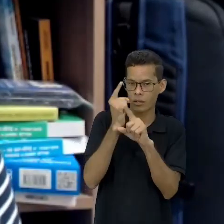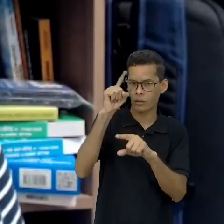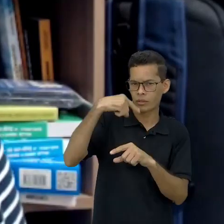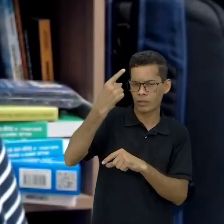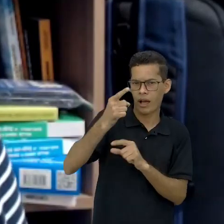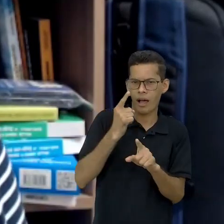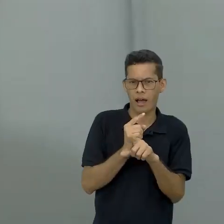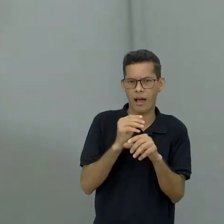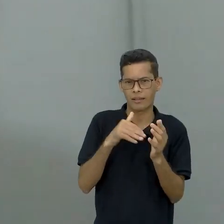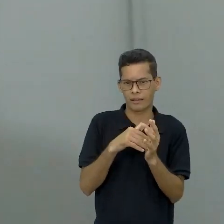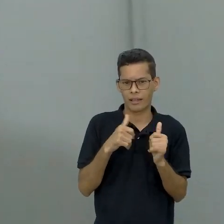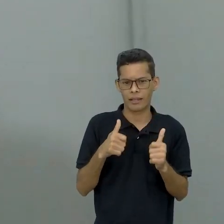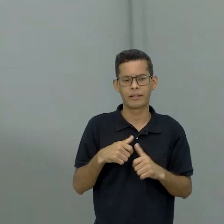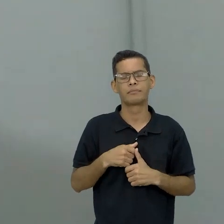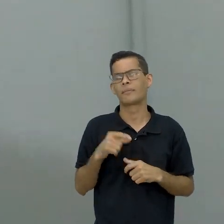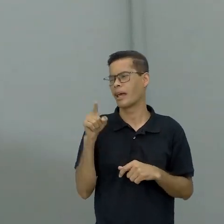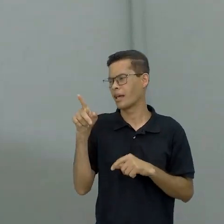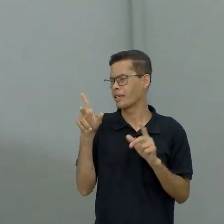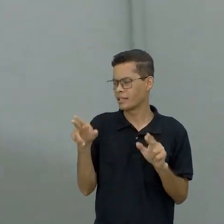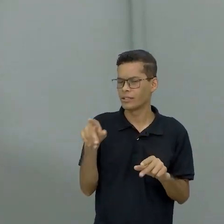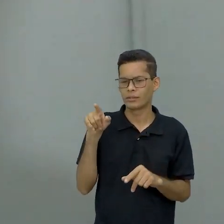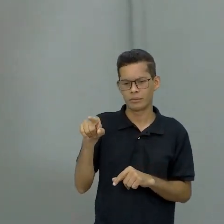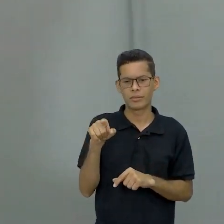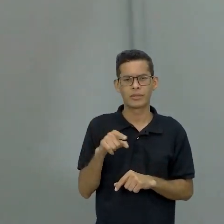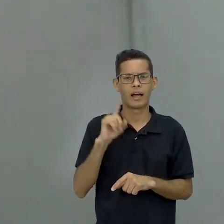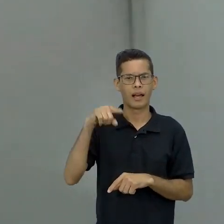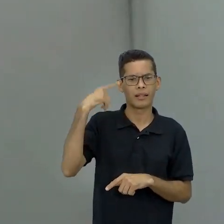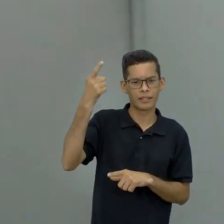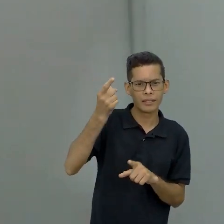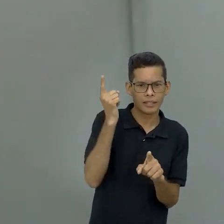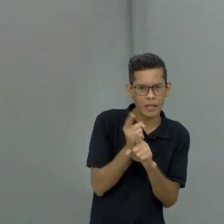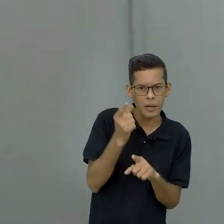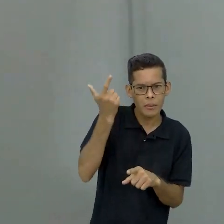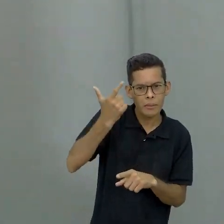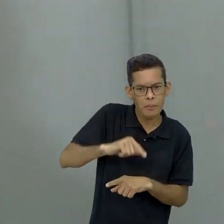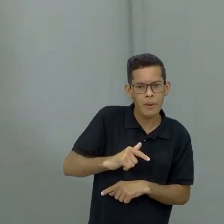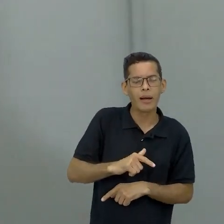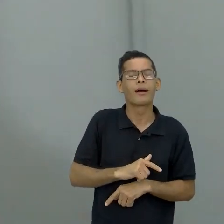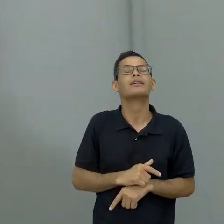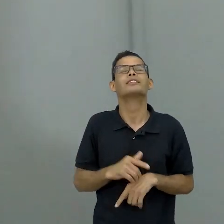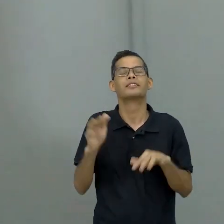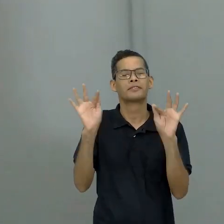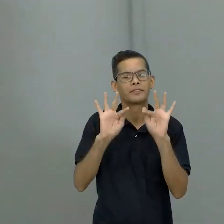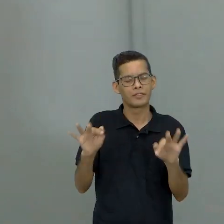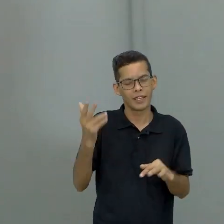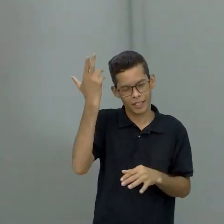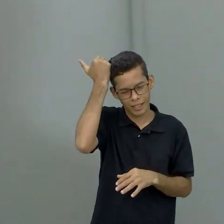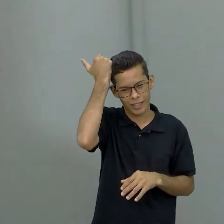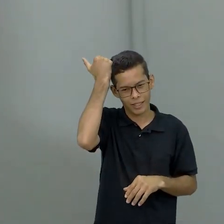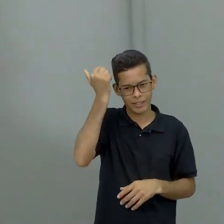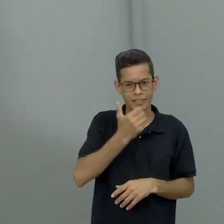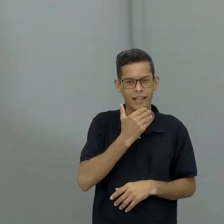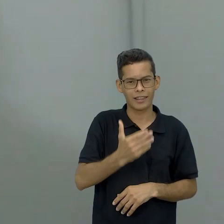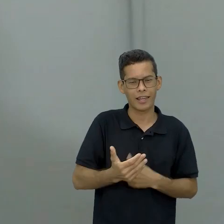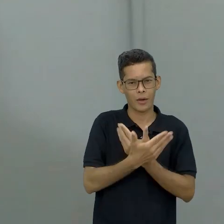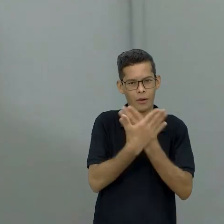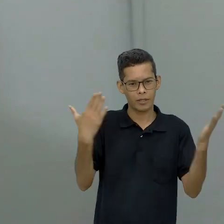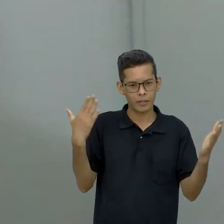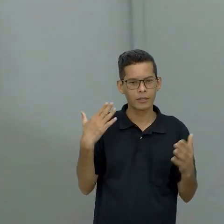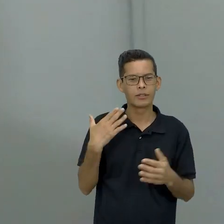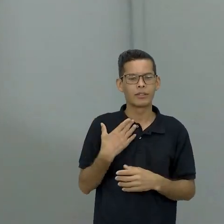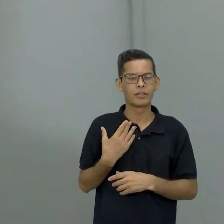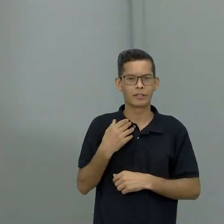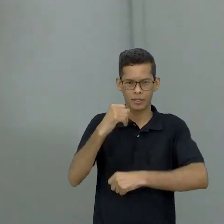a palavra. É isso mesmo, nós temos ainda mais um encontro. Então, nós vamos desejar de novo um Feliz Natal a todos, né? E um